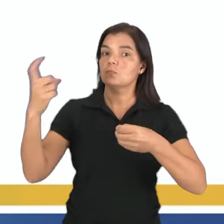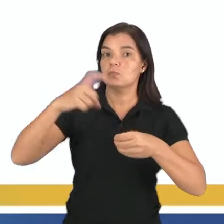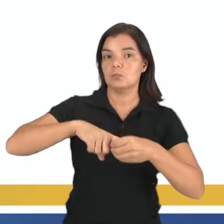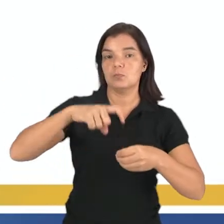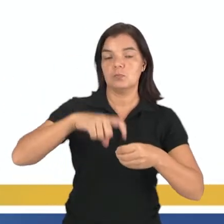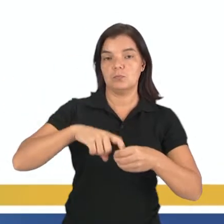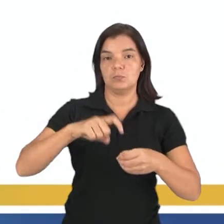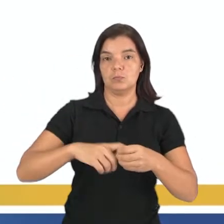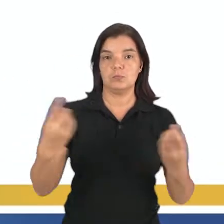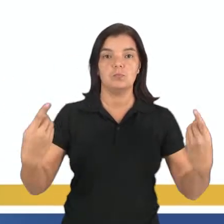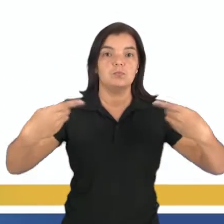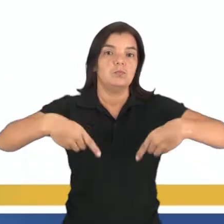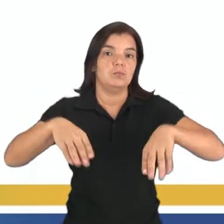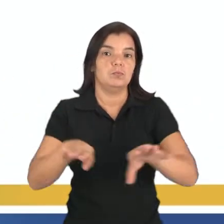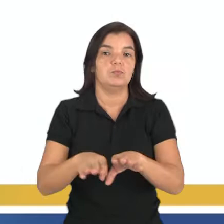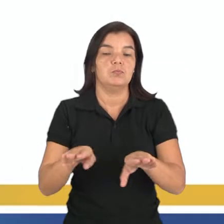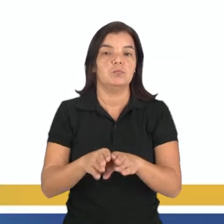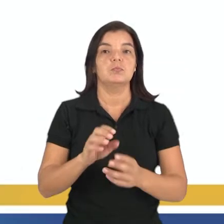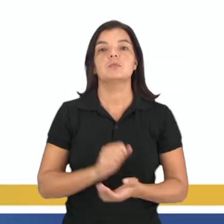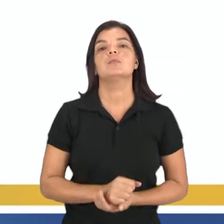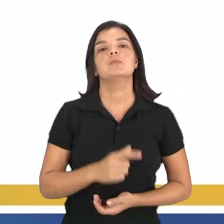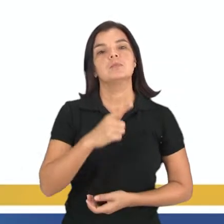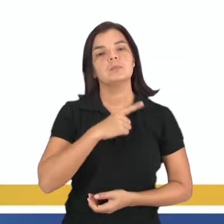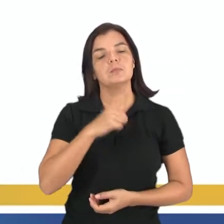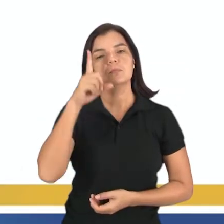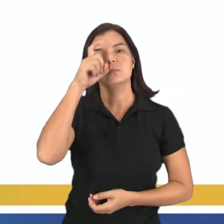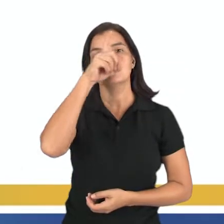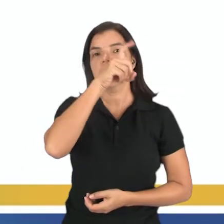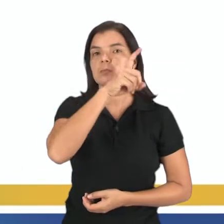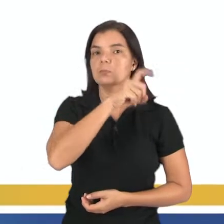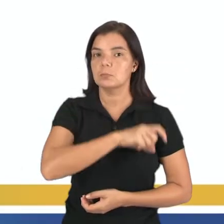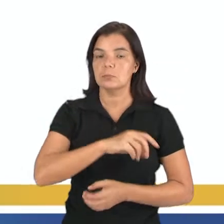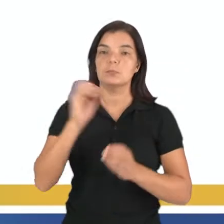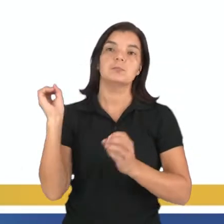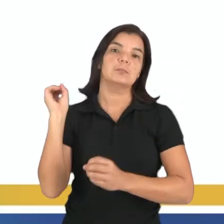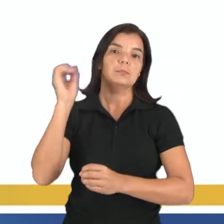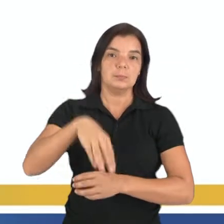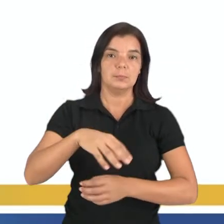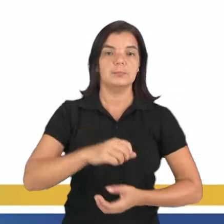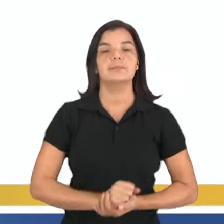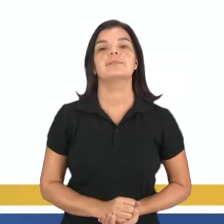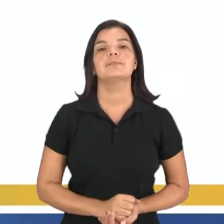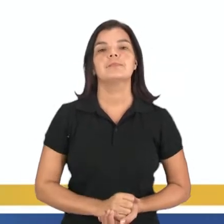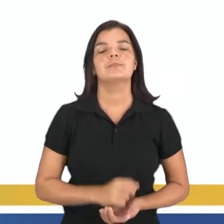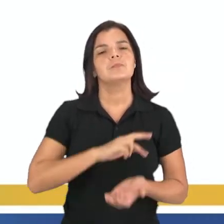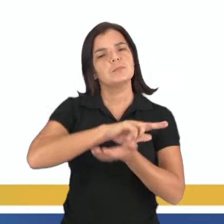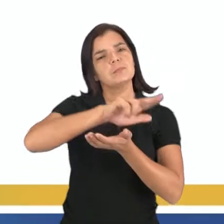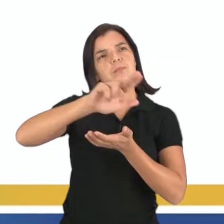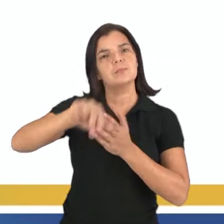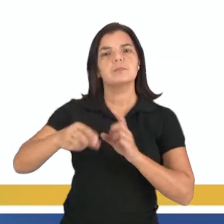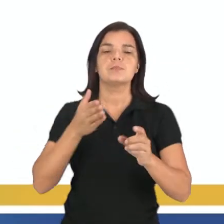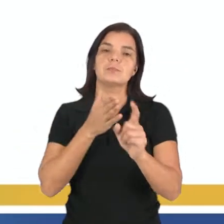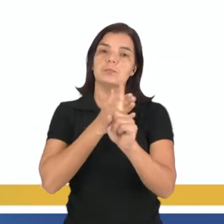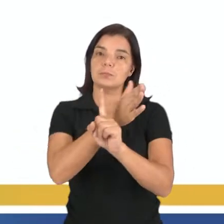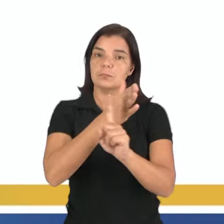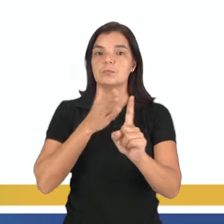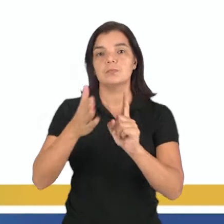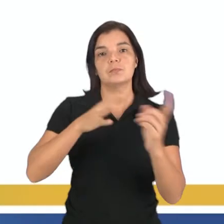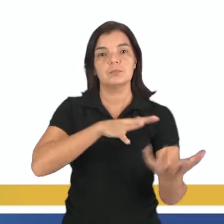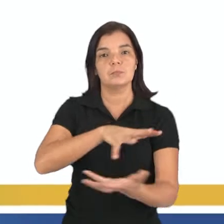de um campo adversário ou pelo menos tenha dificuldades para devolvê-la. Diversas modalidades no